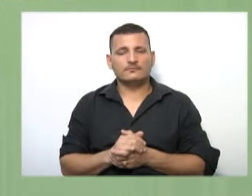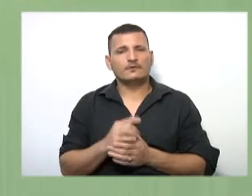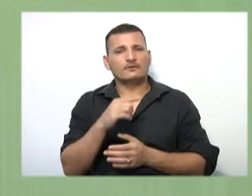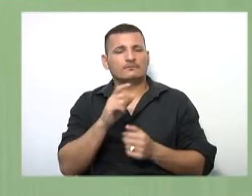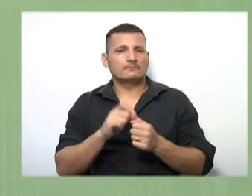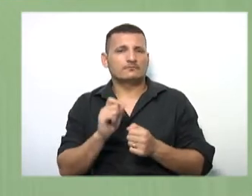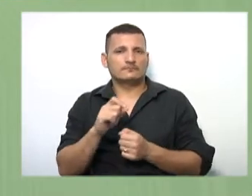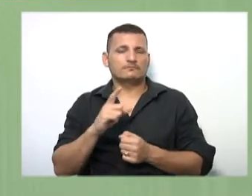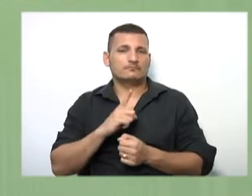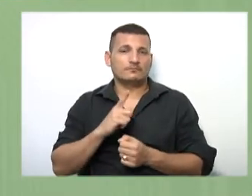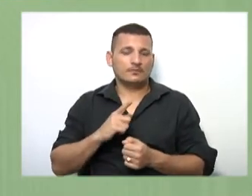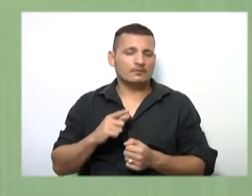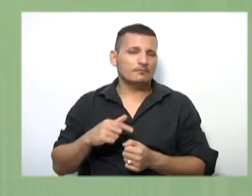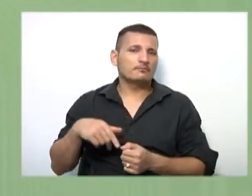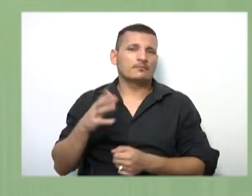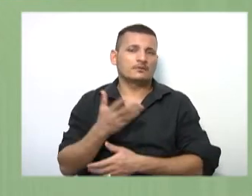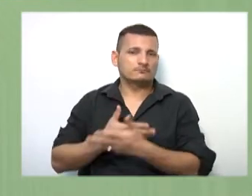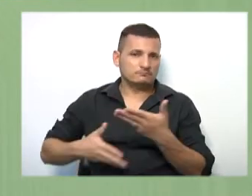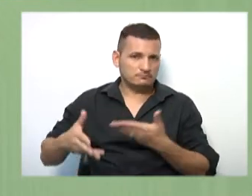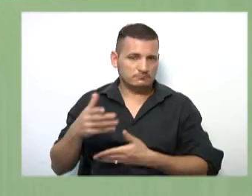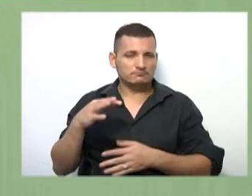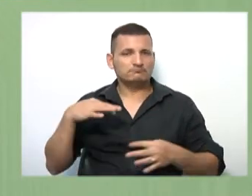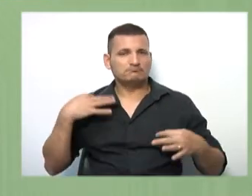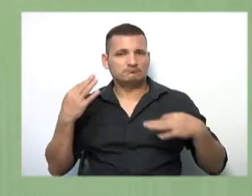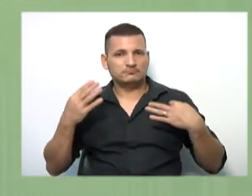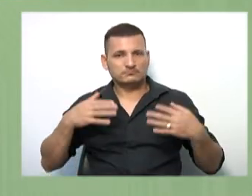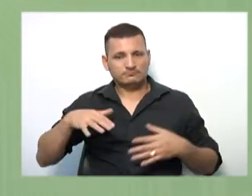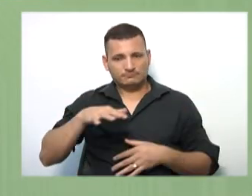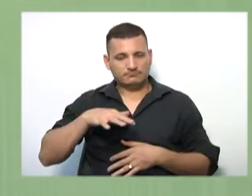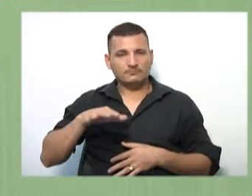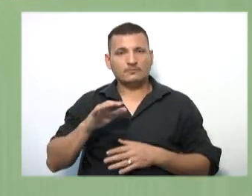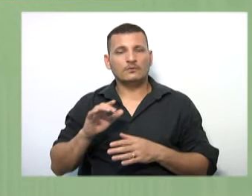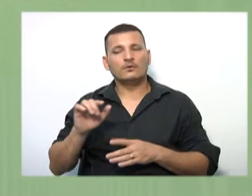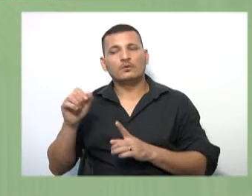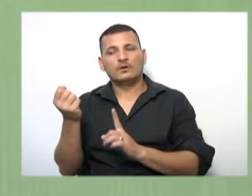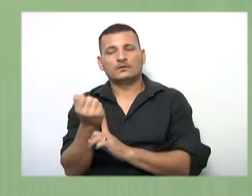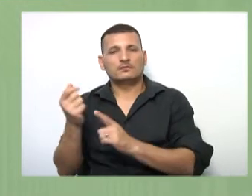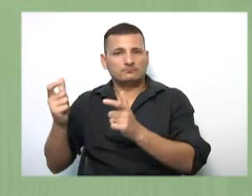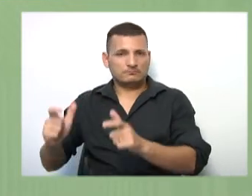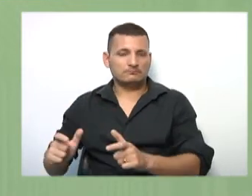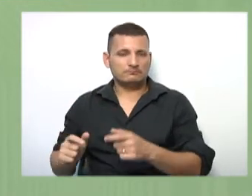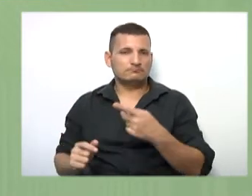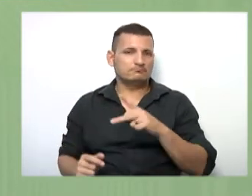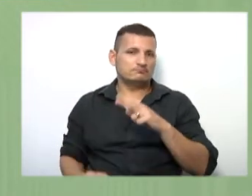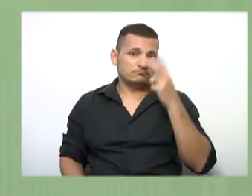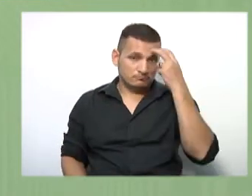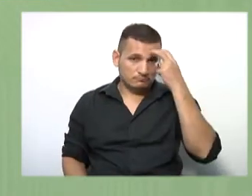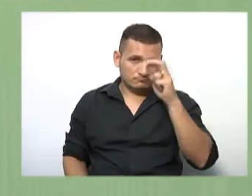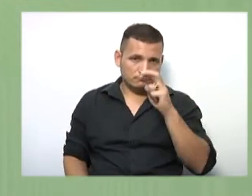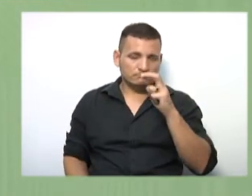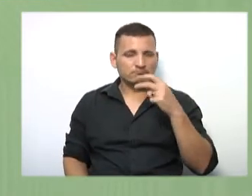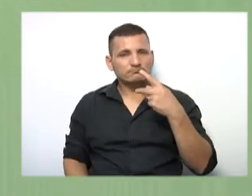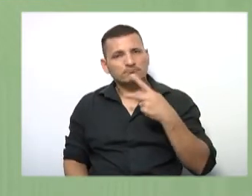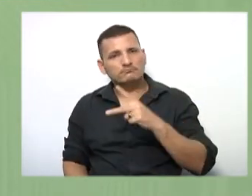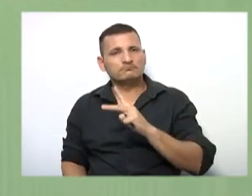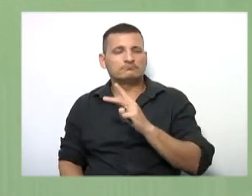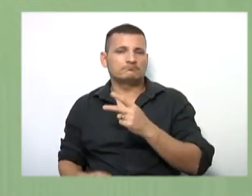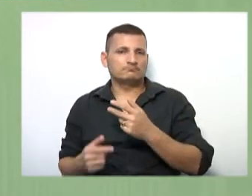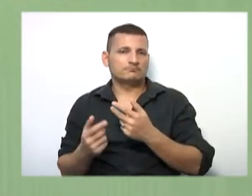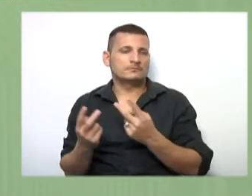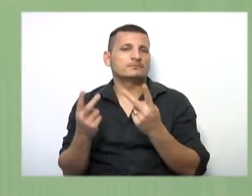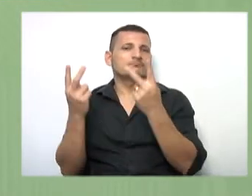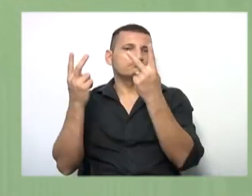mais interação dos turistas com a sociedade local, sua cultura e riquezas regionais, todos